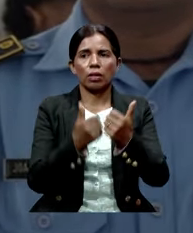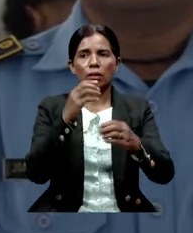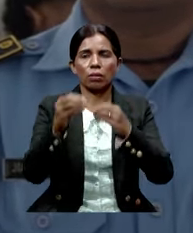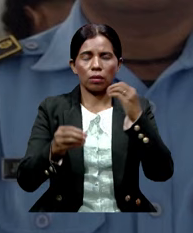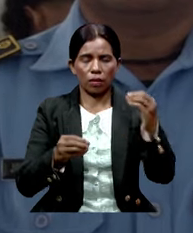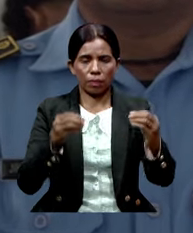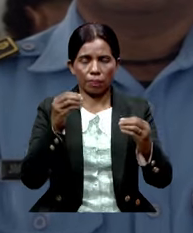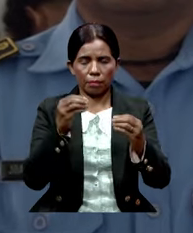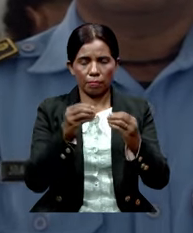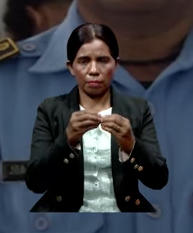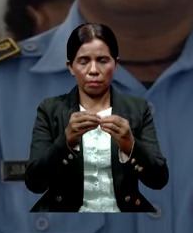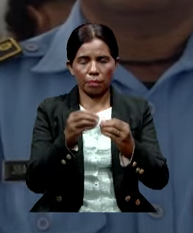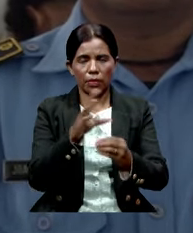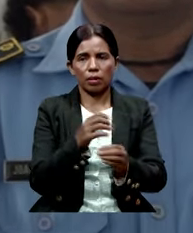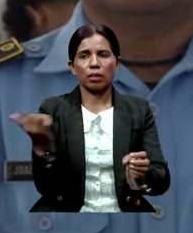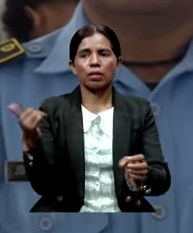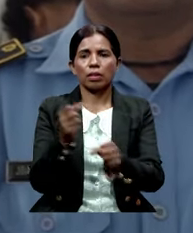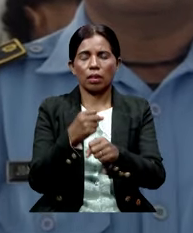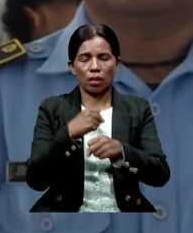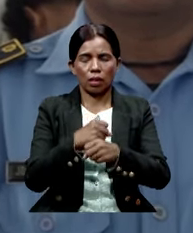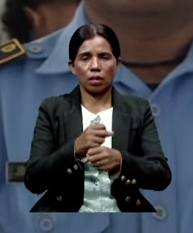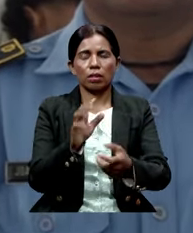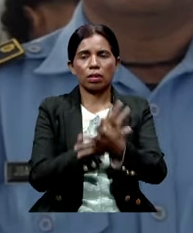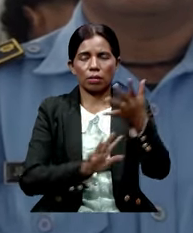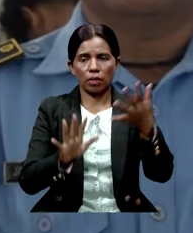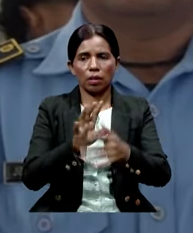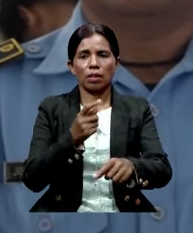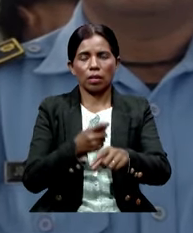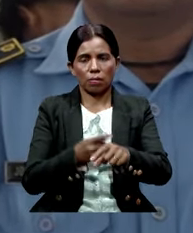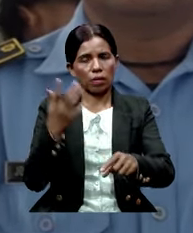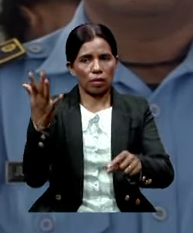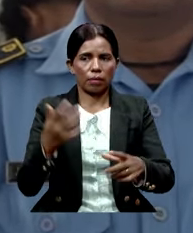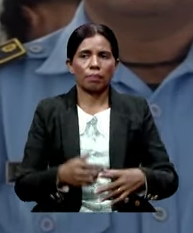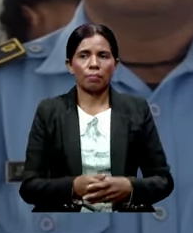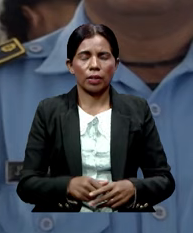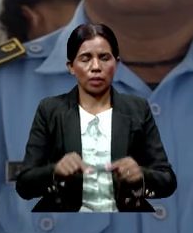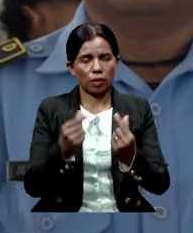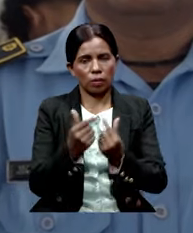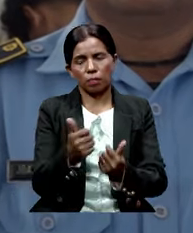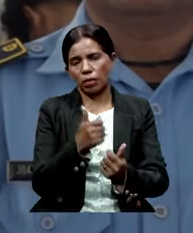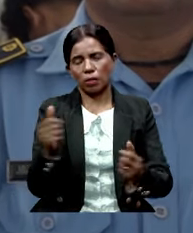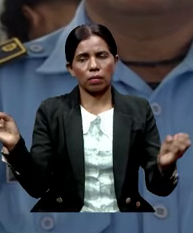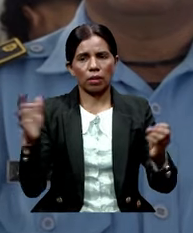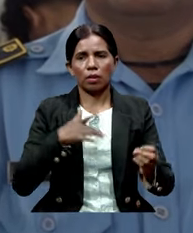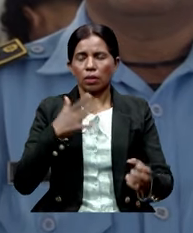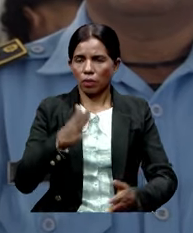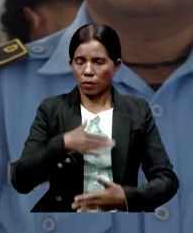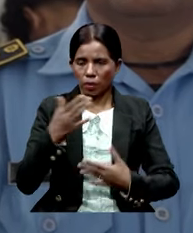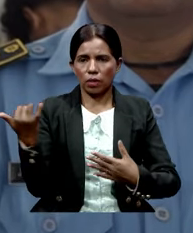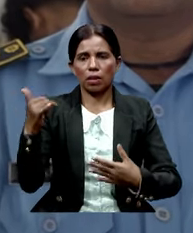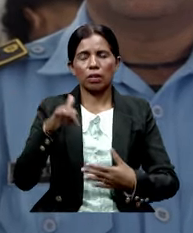pinunian, tamane maka ia sira halo festa, ia momento ira neba, ia grupo barula satisfaço, antau sira